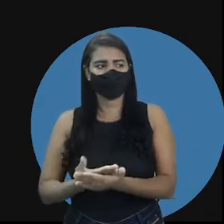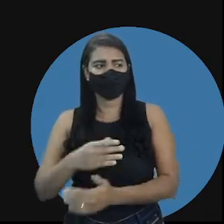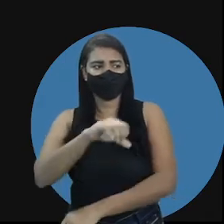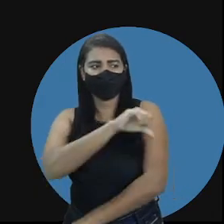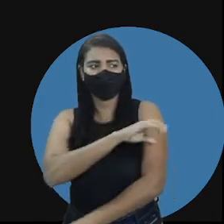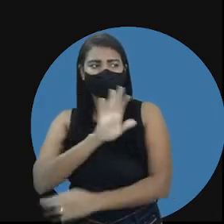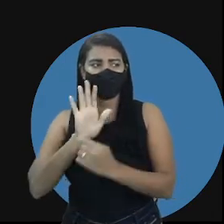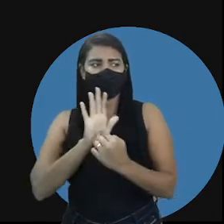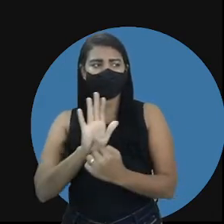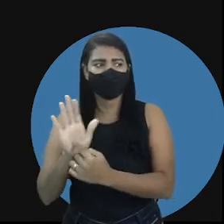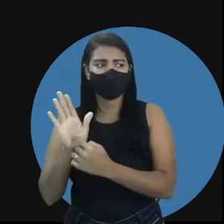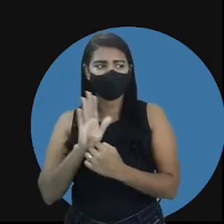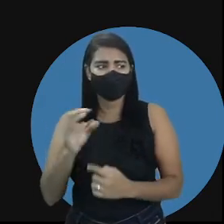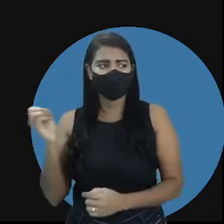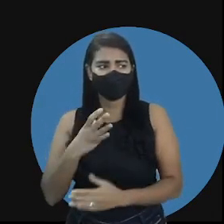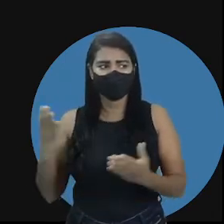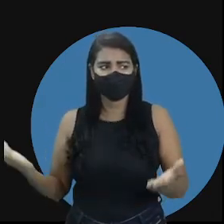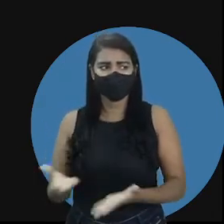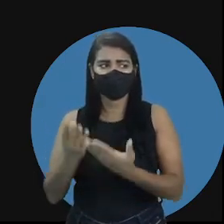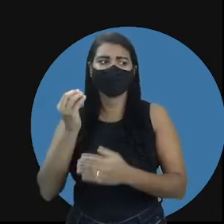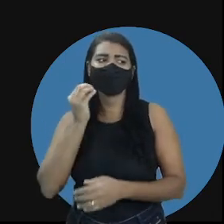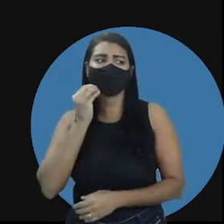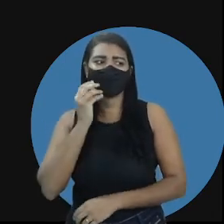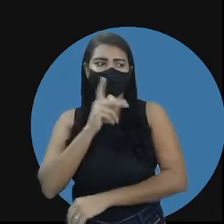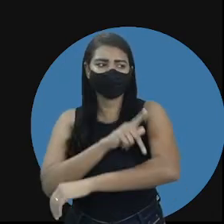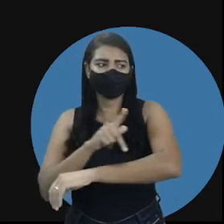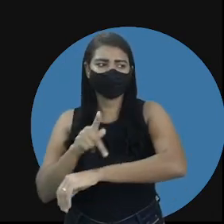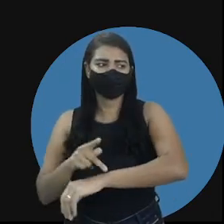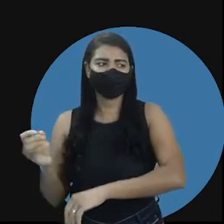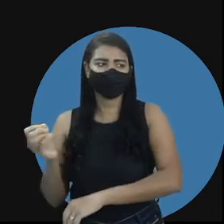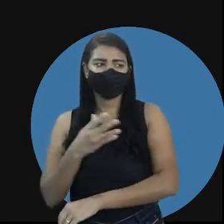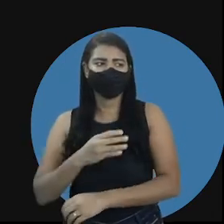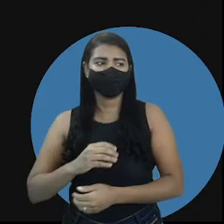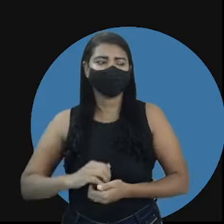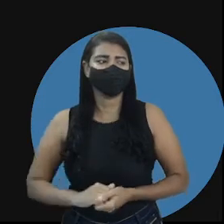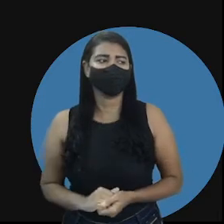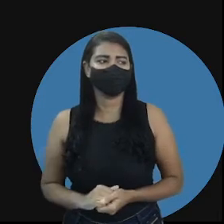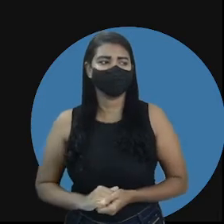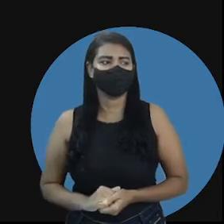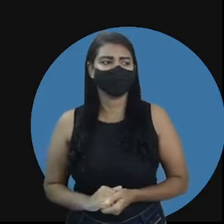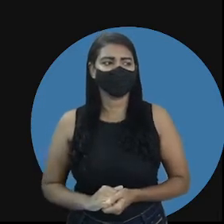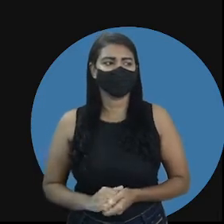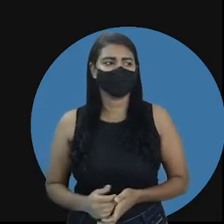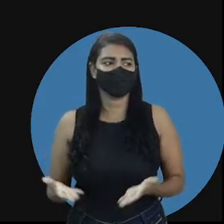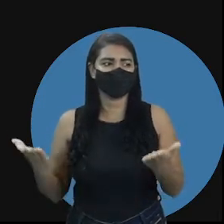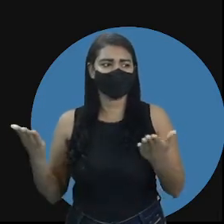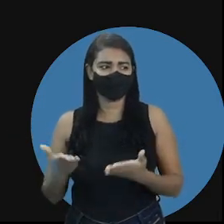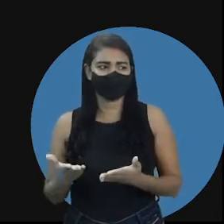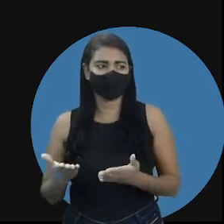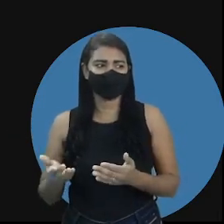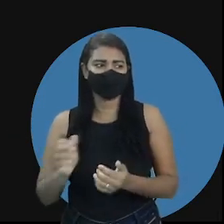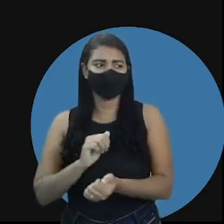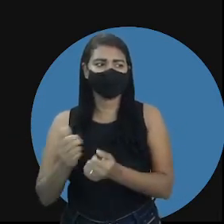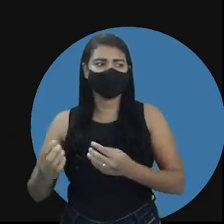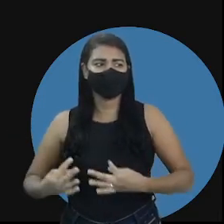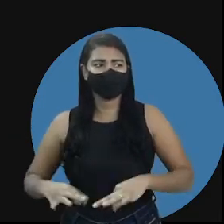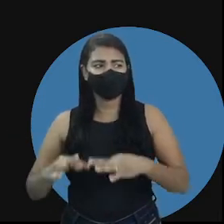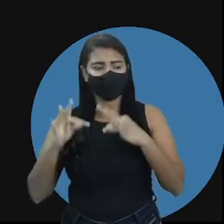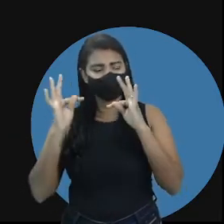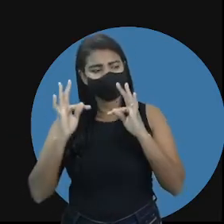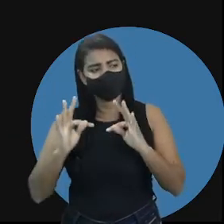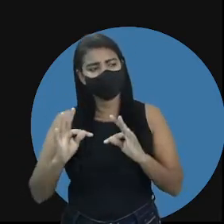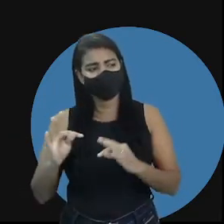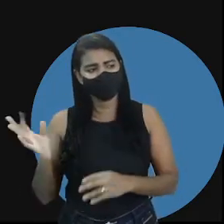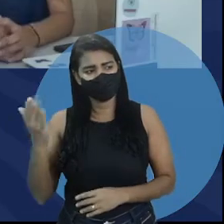Mostra de Inovações Pedagógicas. Desta feita, robótica e tecnologia.